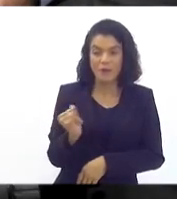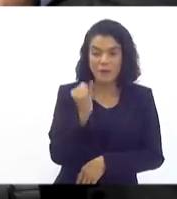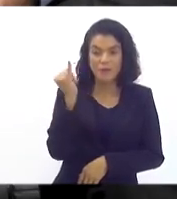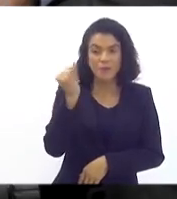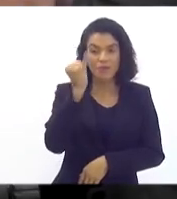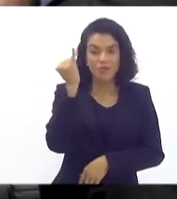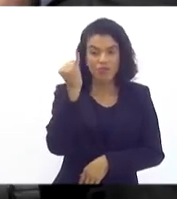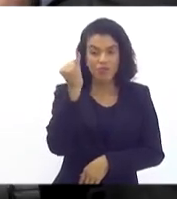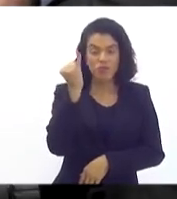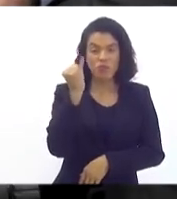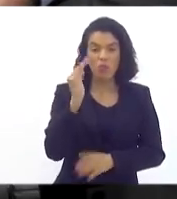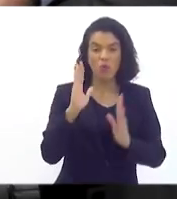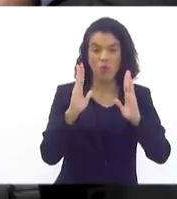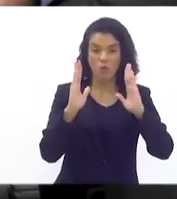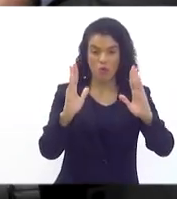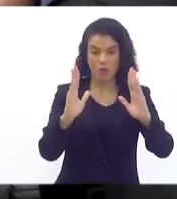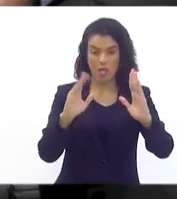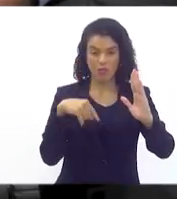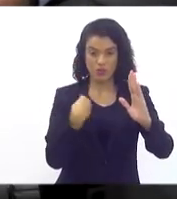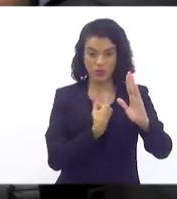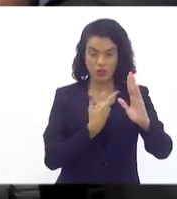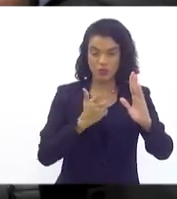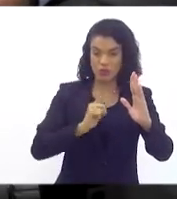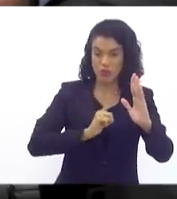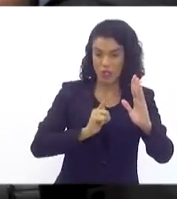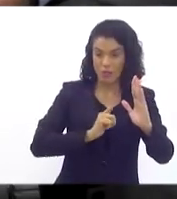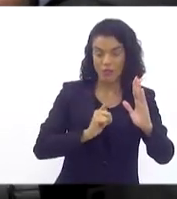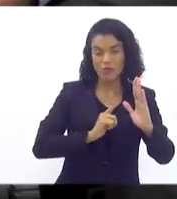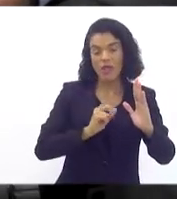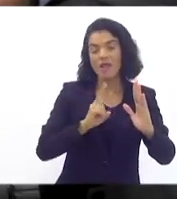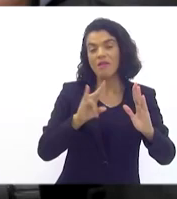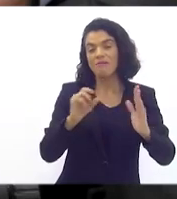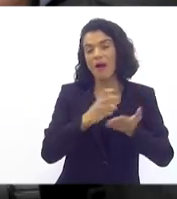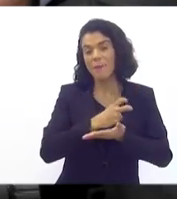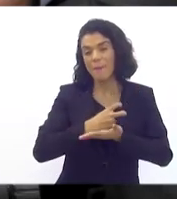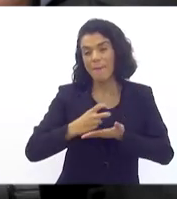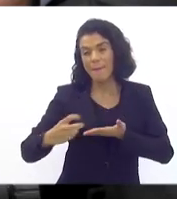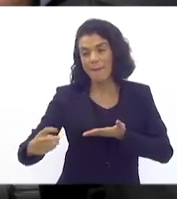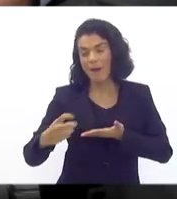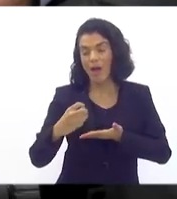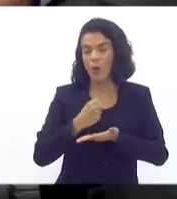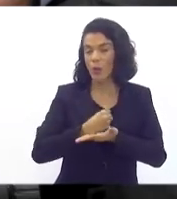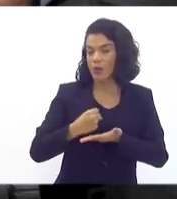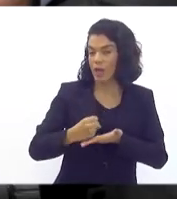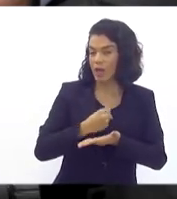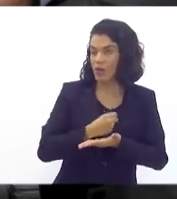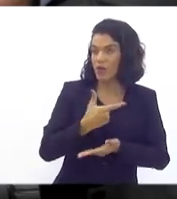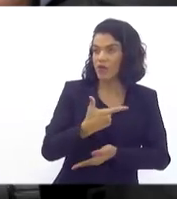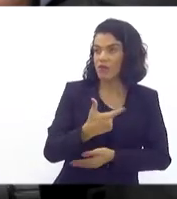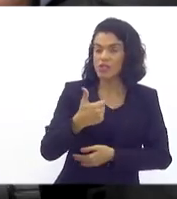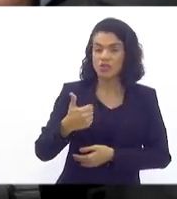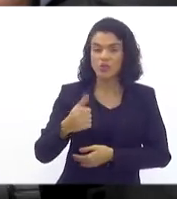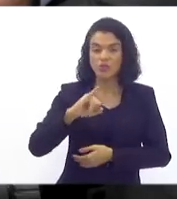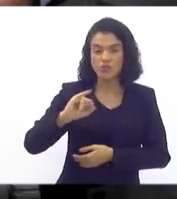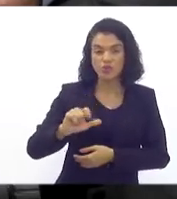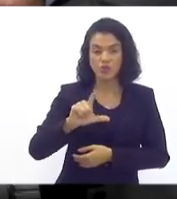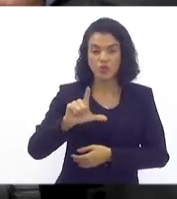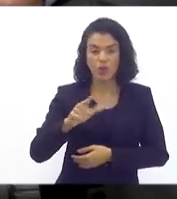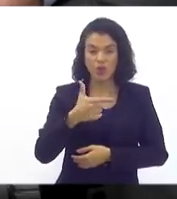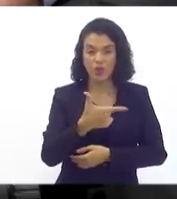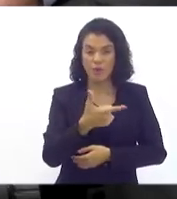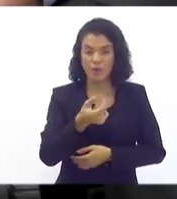é esse o prazo que nós temos ainda tá ele vai vencer o contrato vence em 21 de julho de